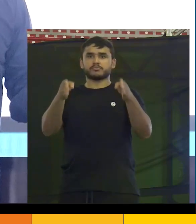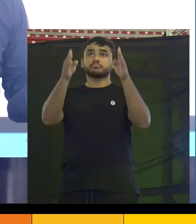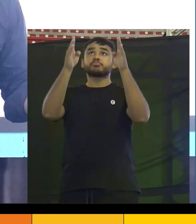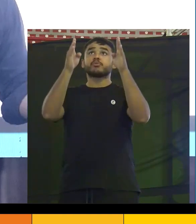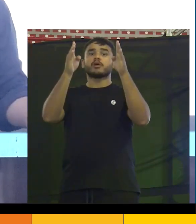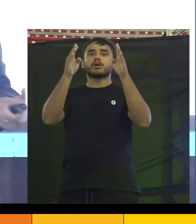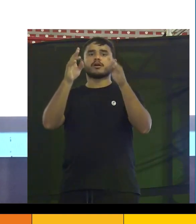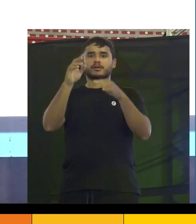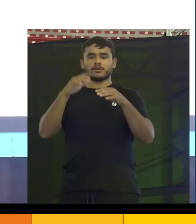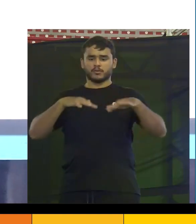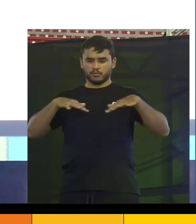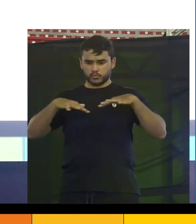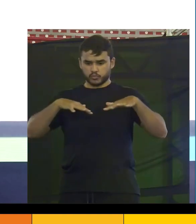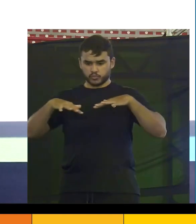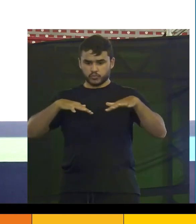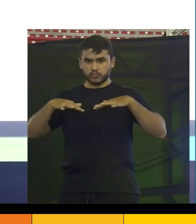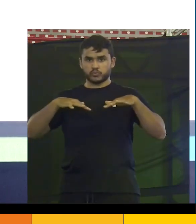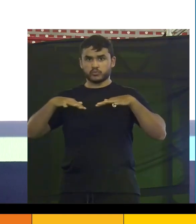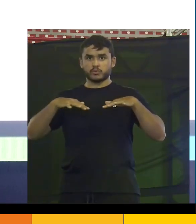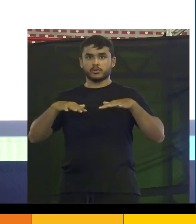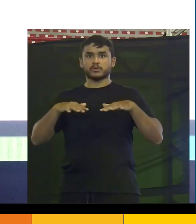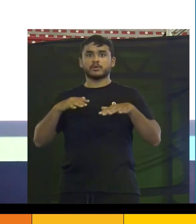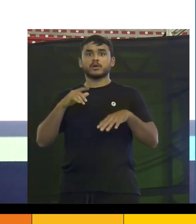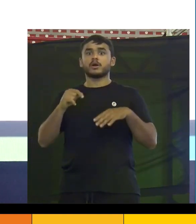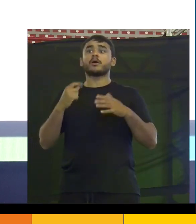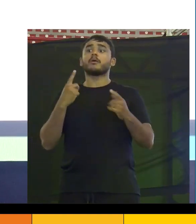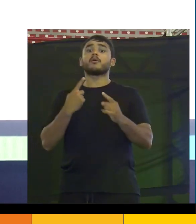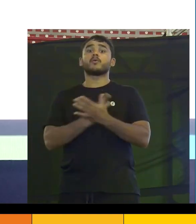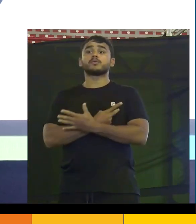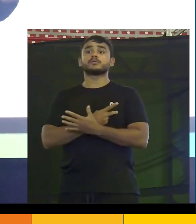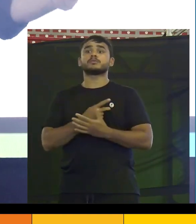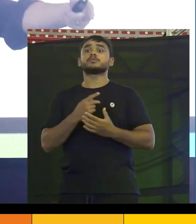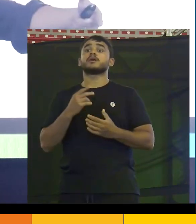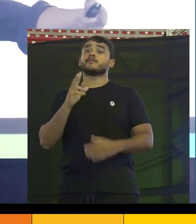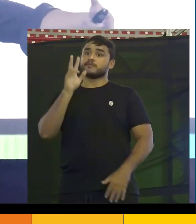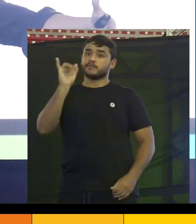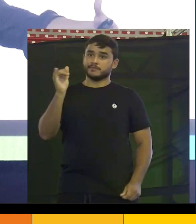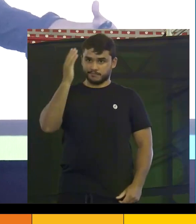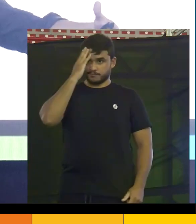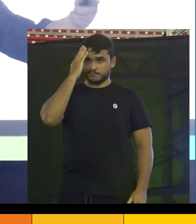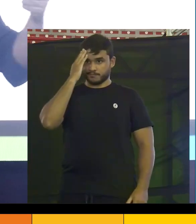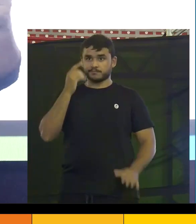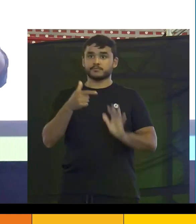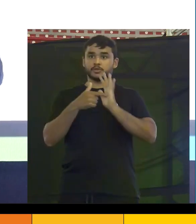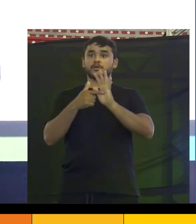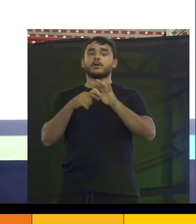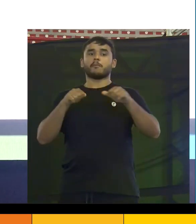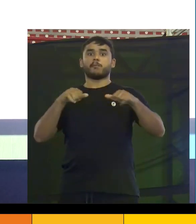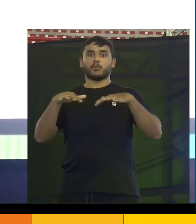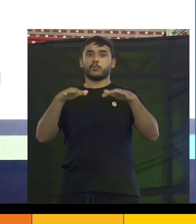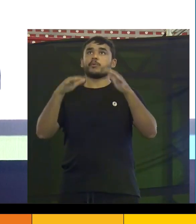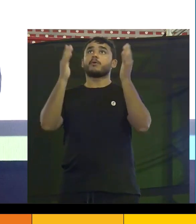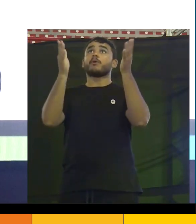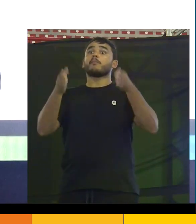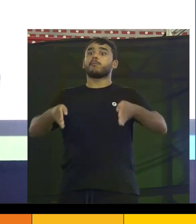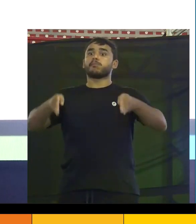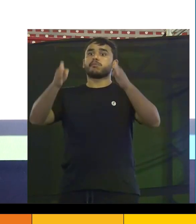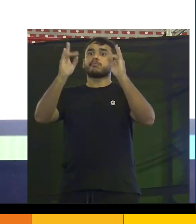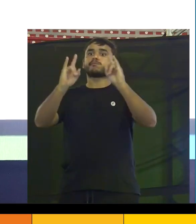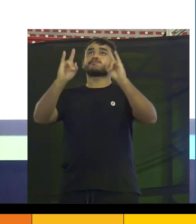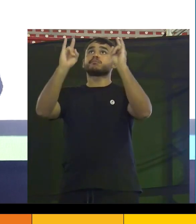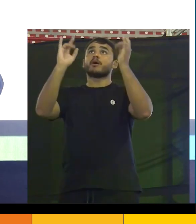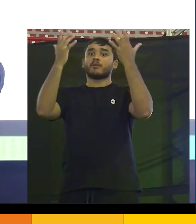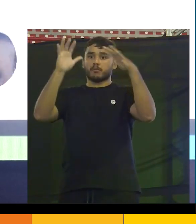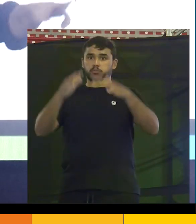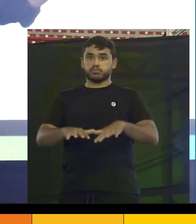quê? Porque devido à vibração de uma onda ser similar à do prédio, ele pode entrar em quê?